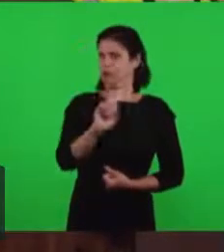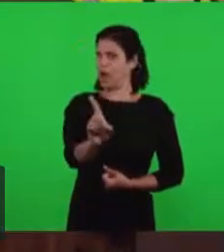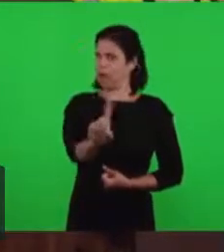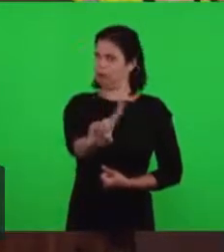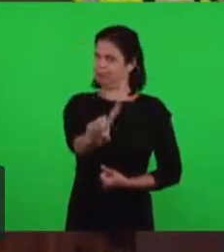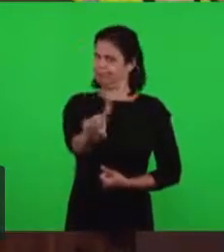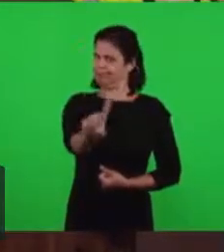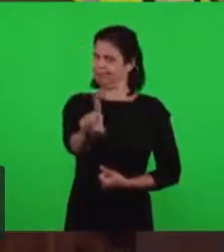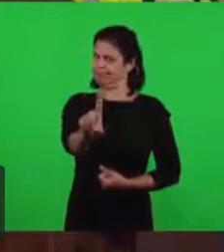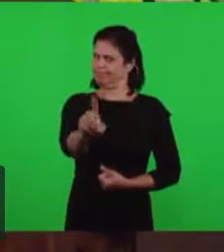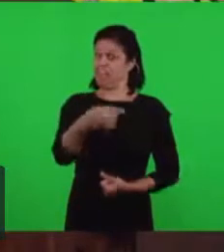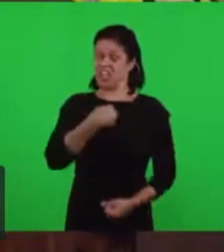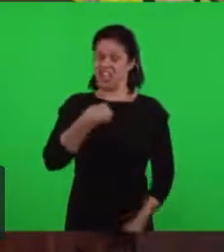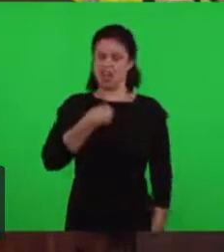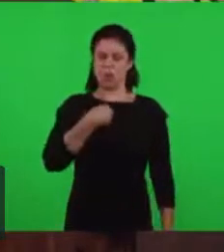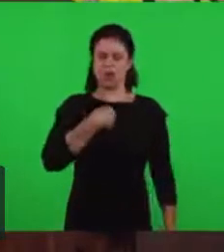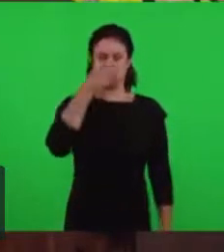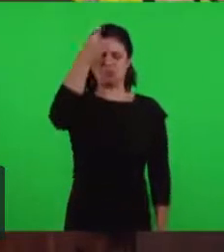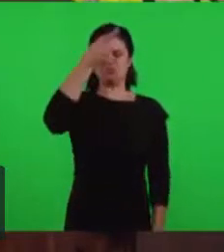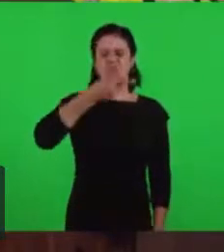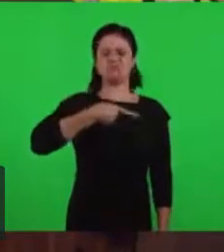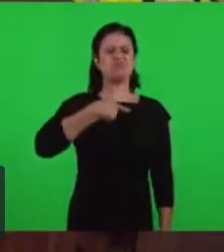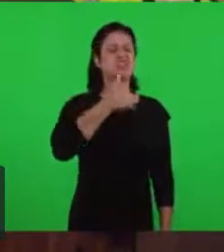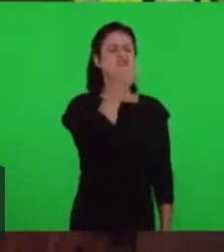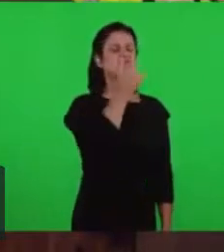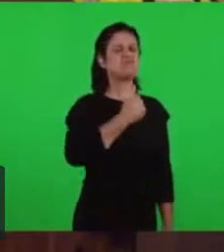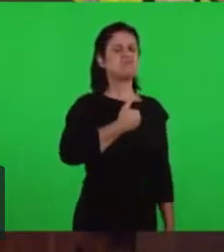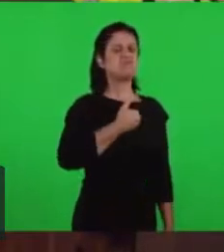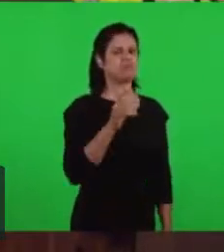a a10